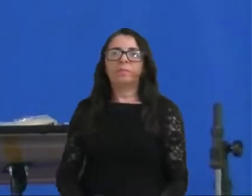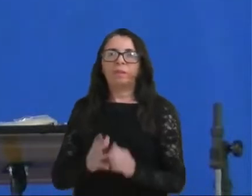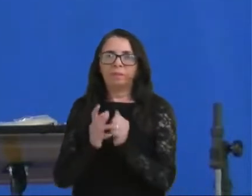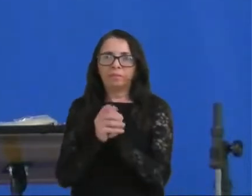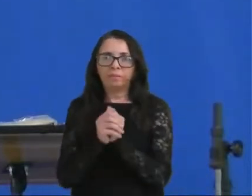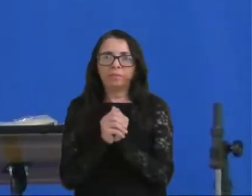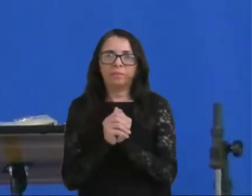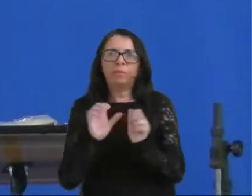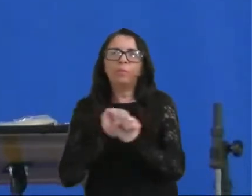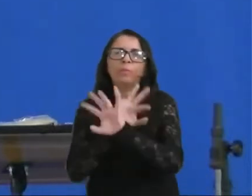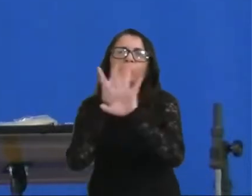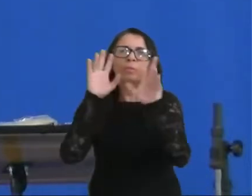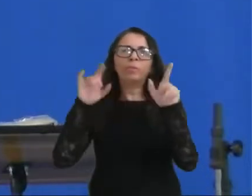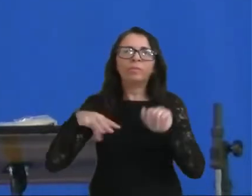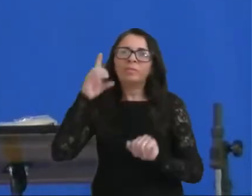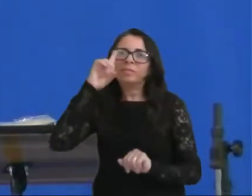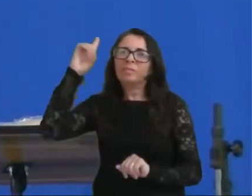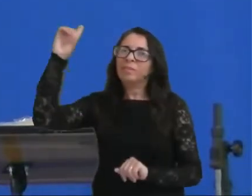Glória a Deus.